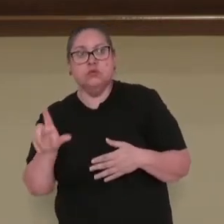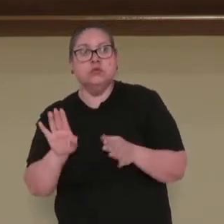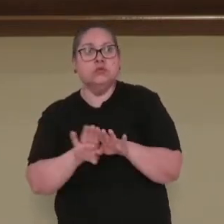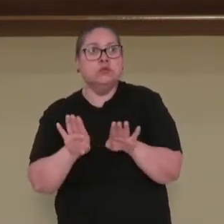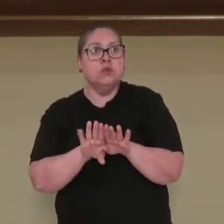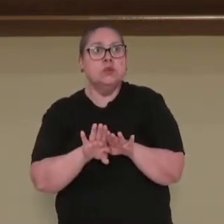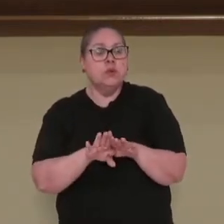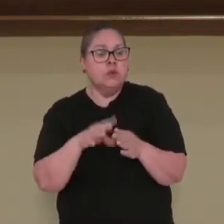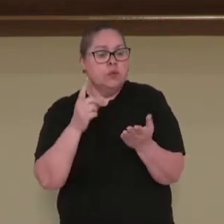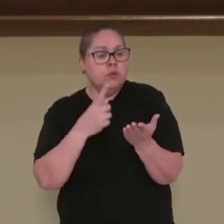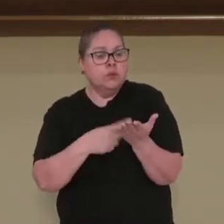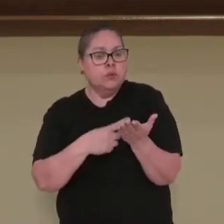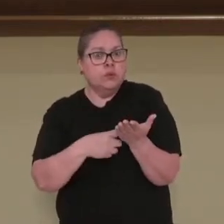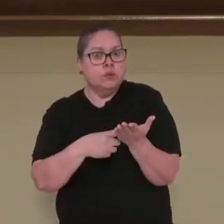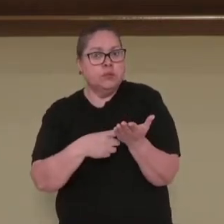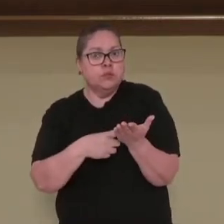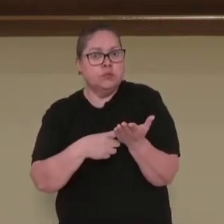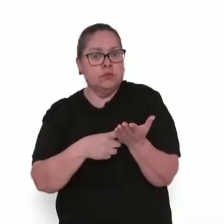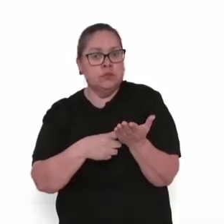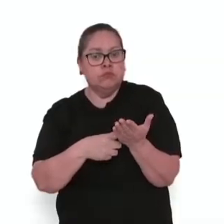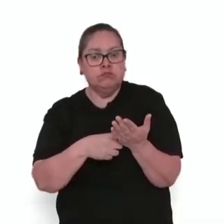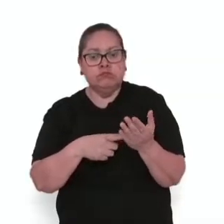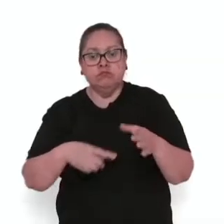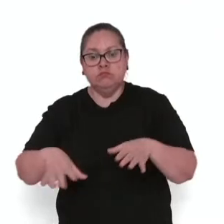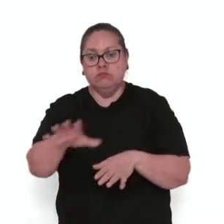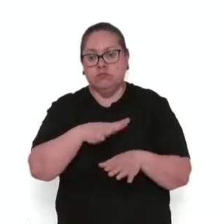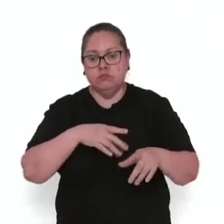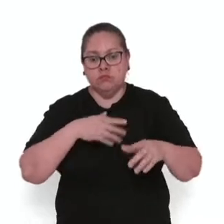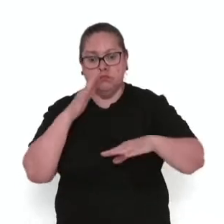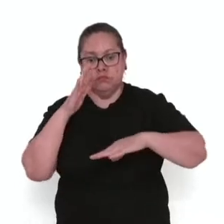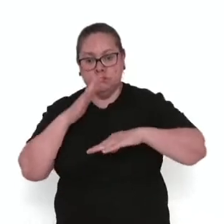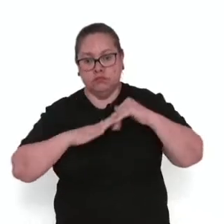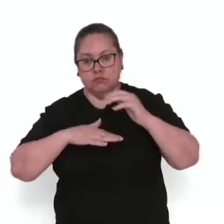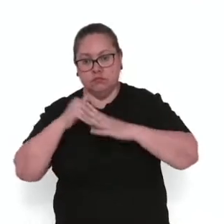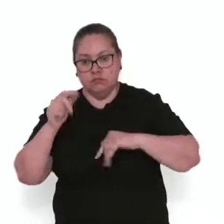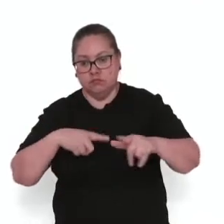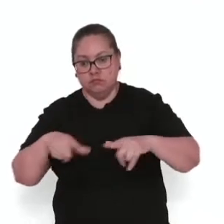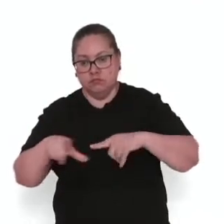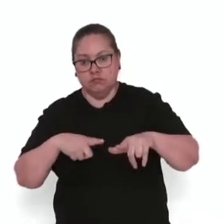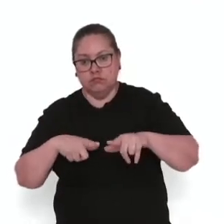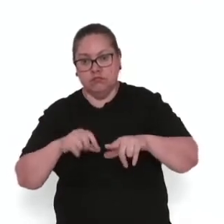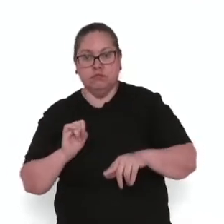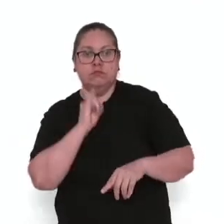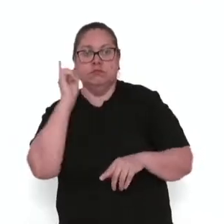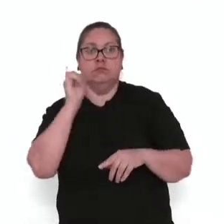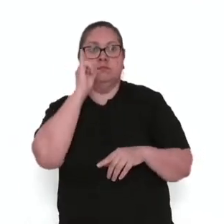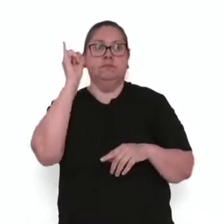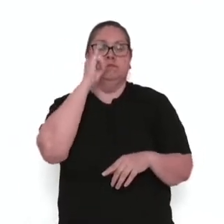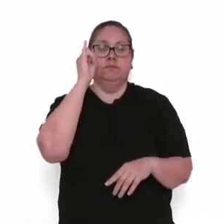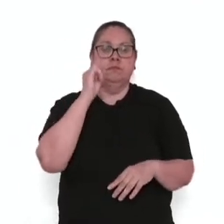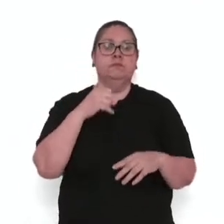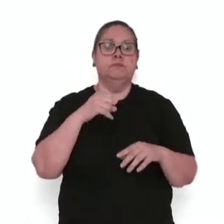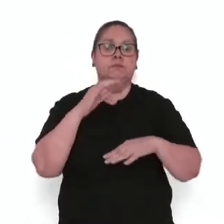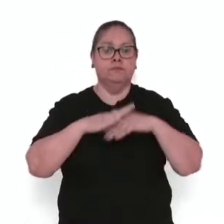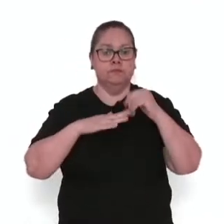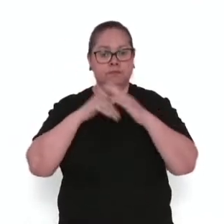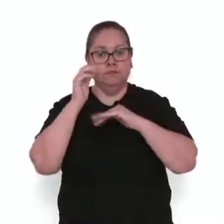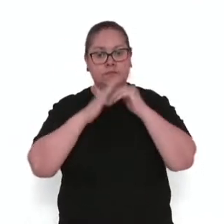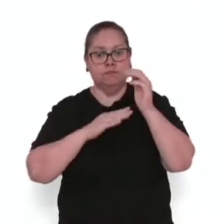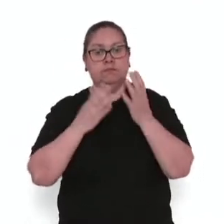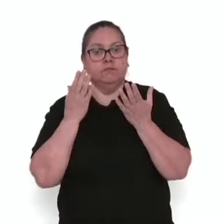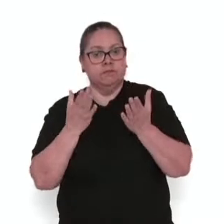O compromisso nos ambientes profissionais. Trata-se de uma característica essencial em profissionais que desejam